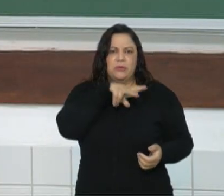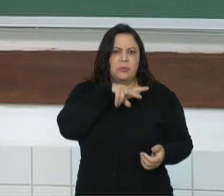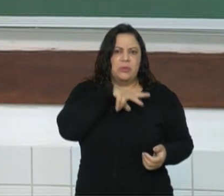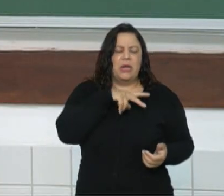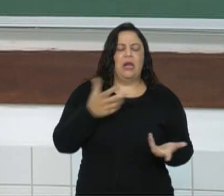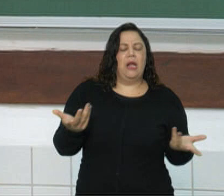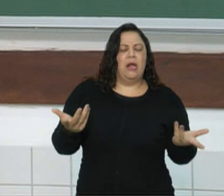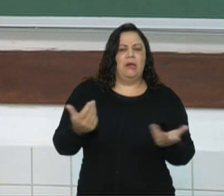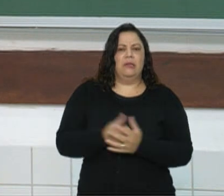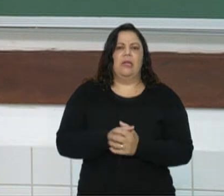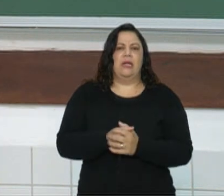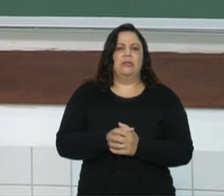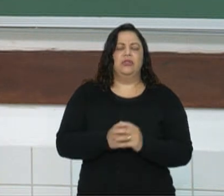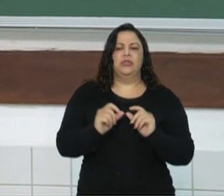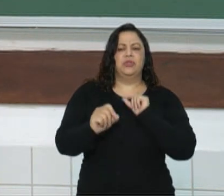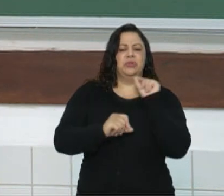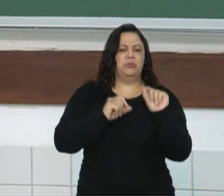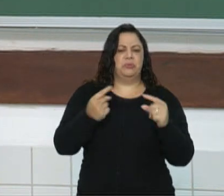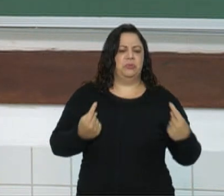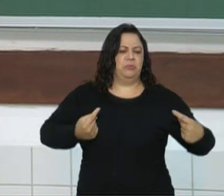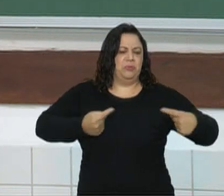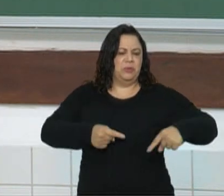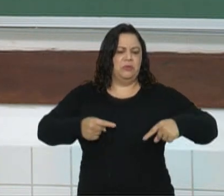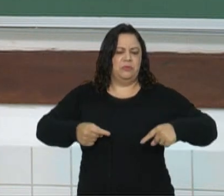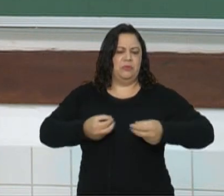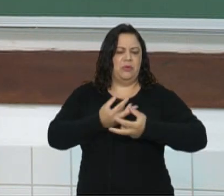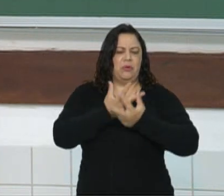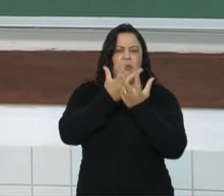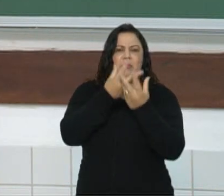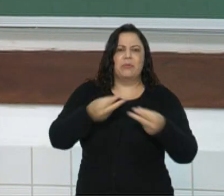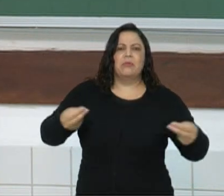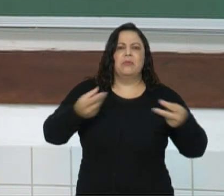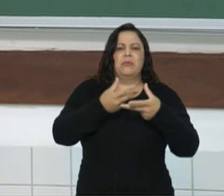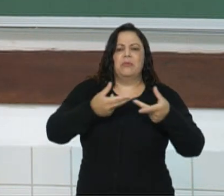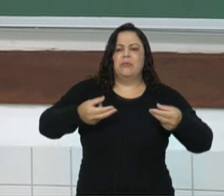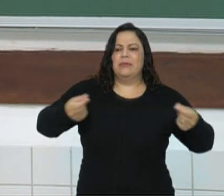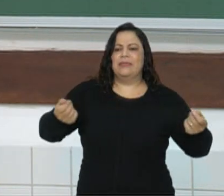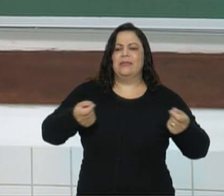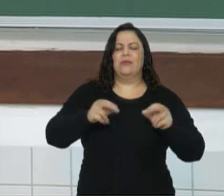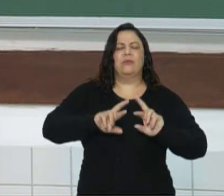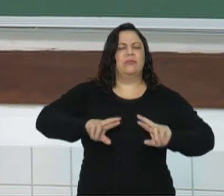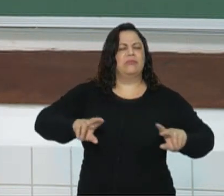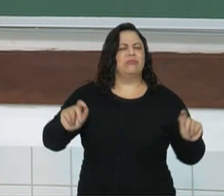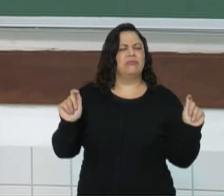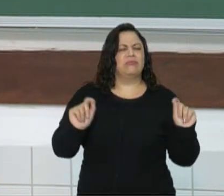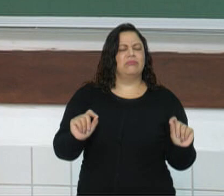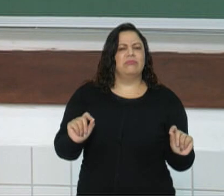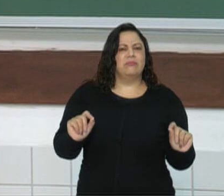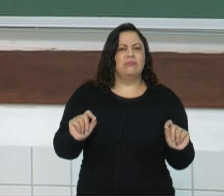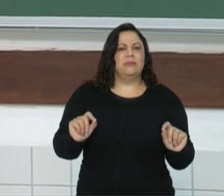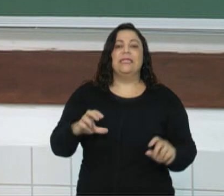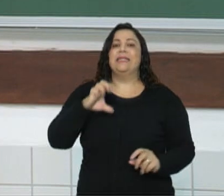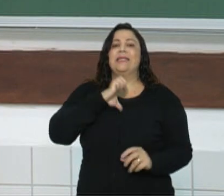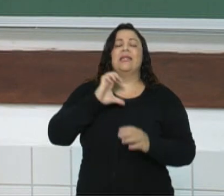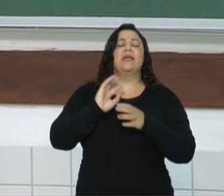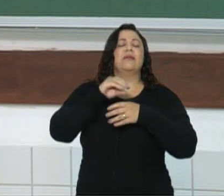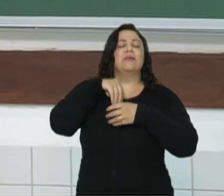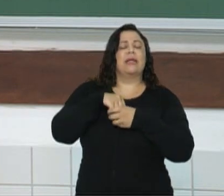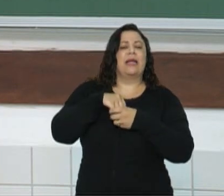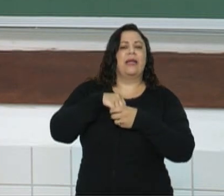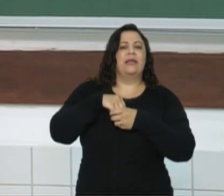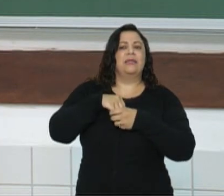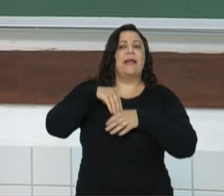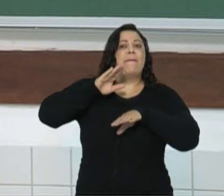os meus desafios, as minhas qualidades. E na ética Ubuntu isso vai além da pessoa. Eu